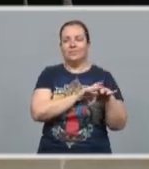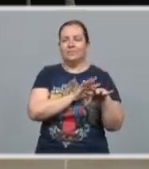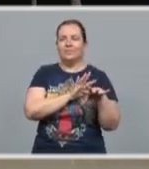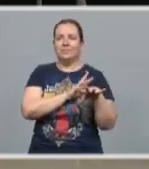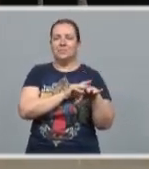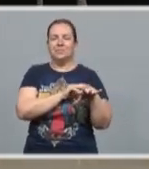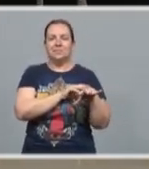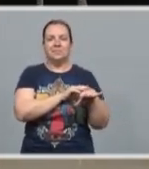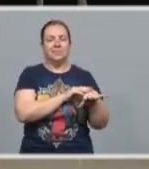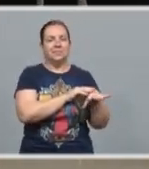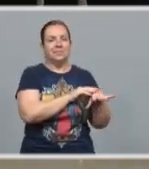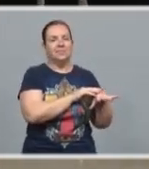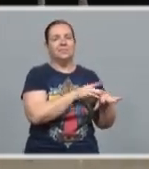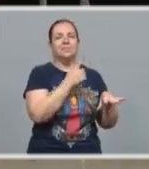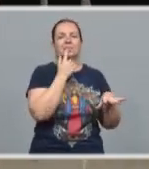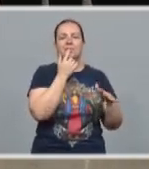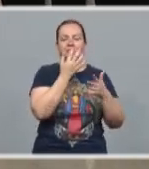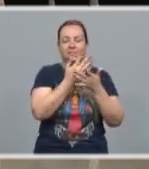ferido,